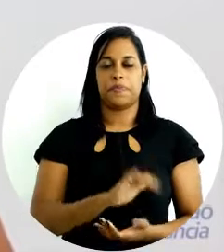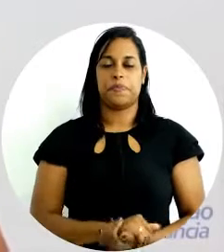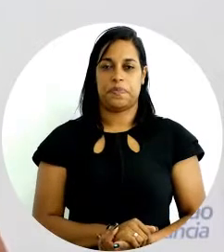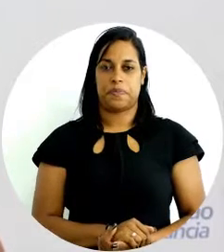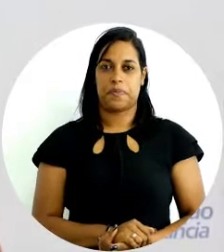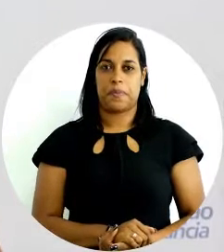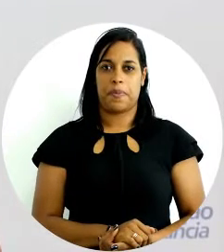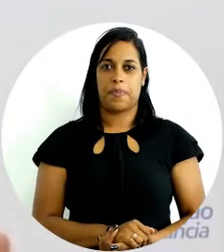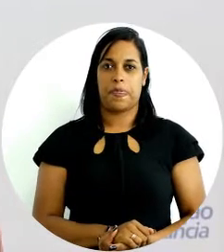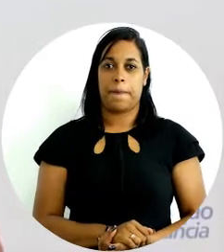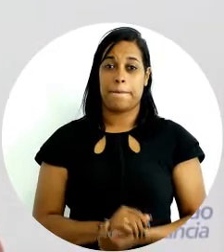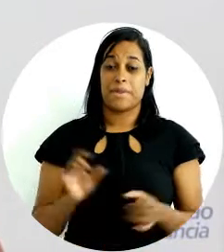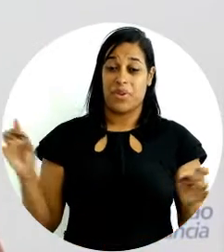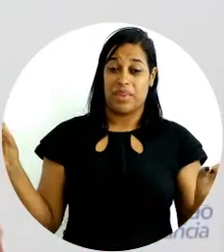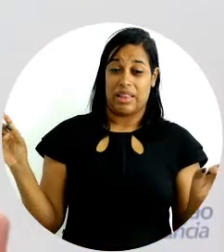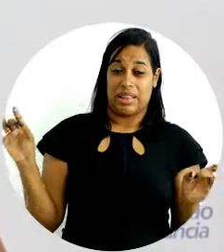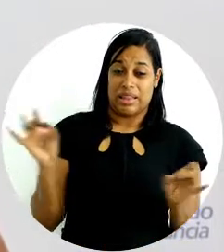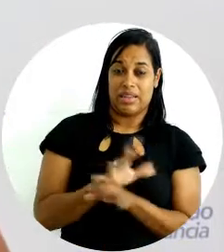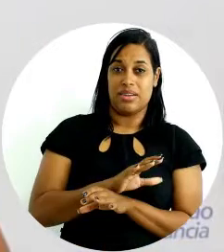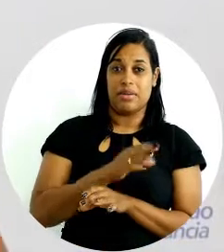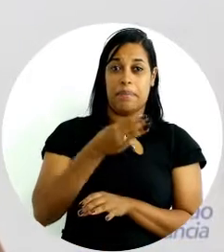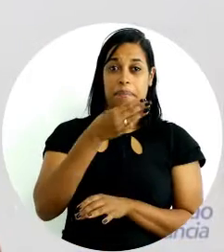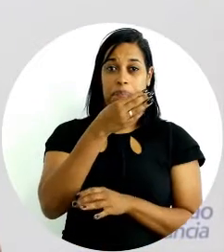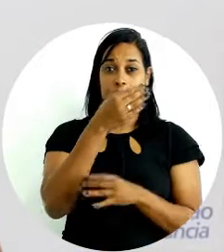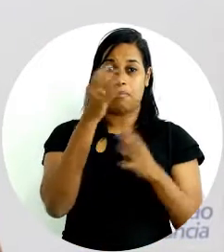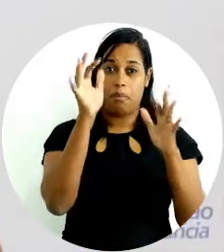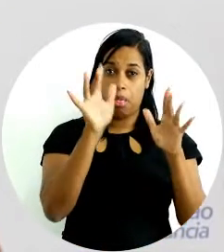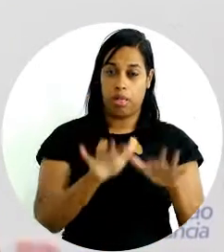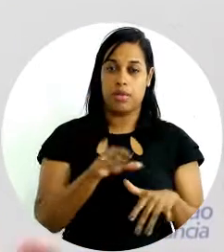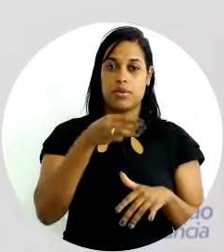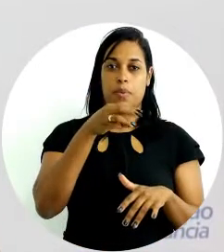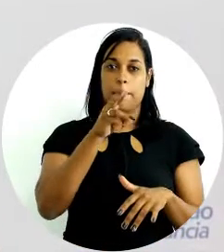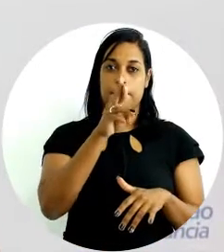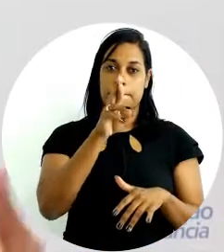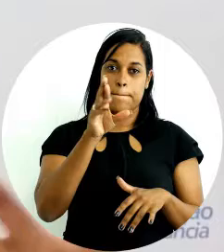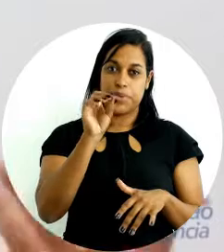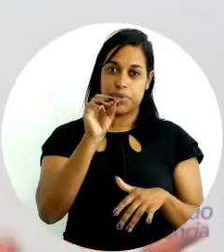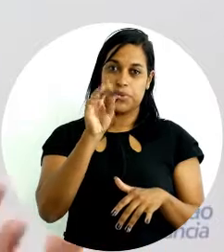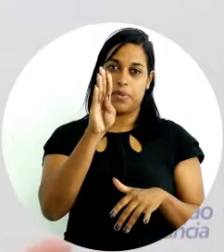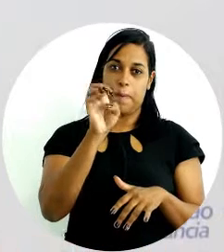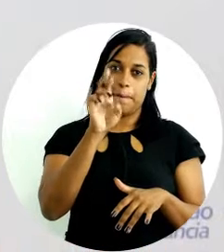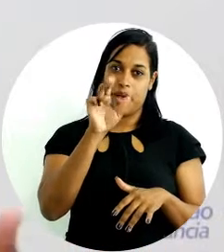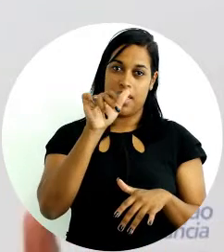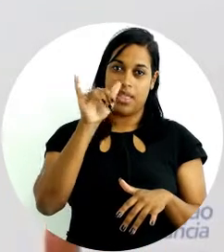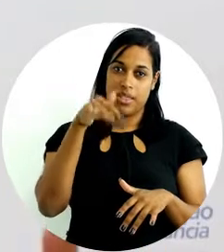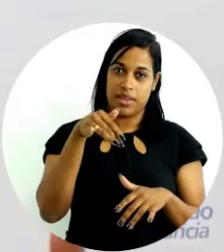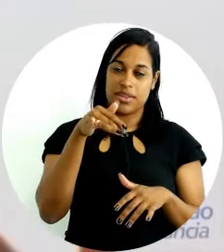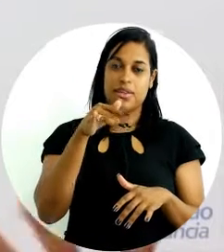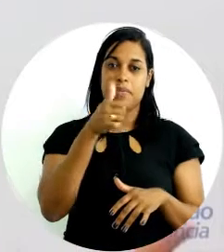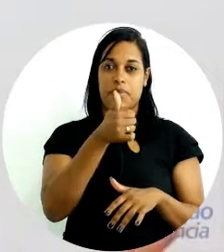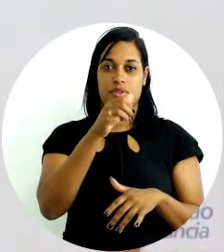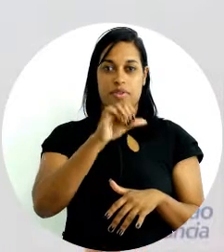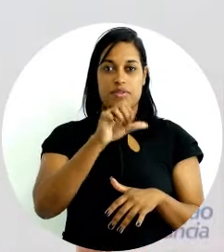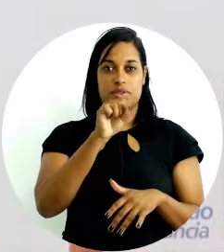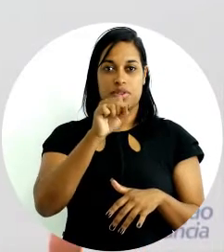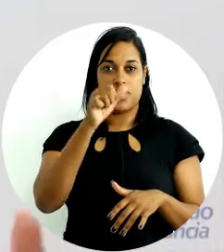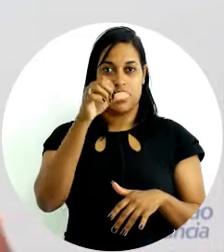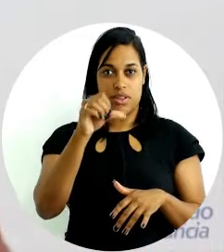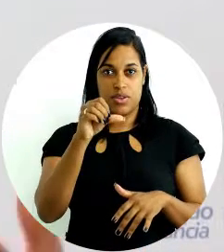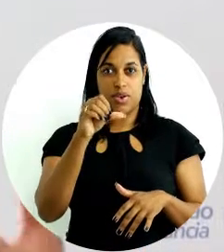Brasil? Após a queda do Muro de Berlim em 1989 e o enfraquecimento do mundo